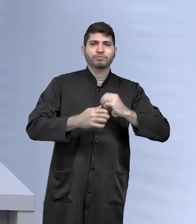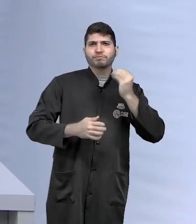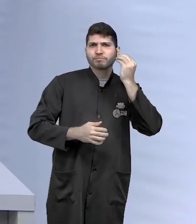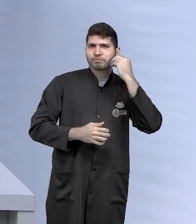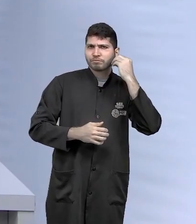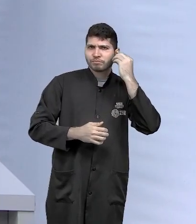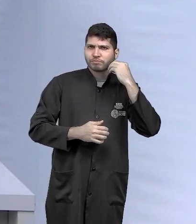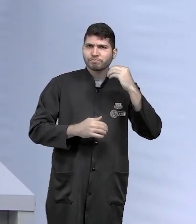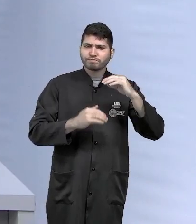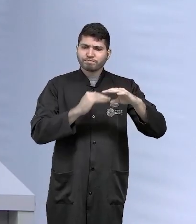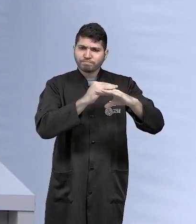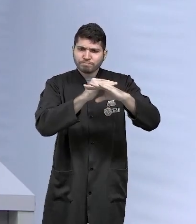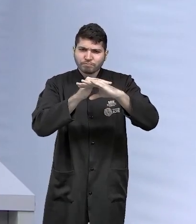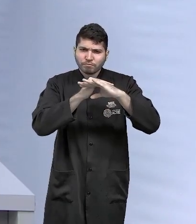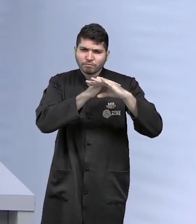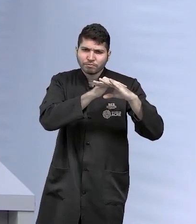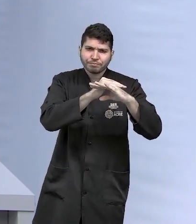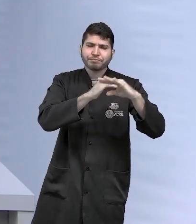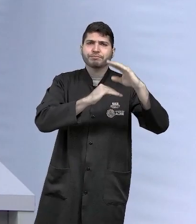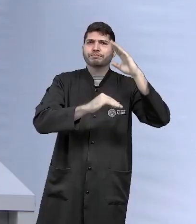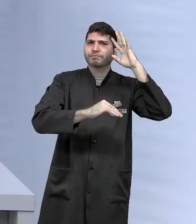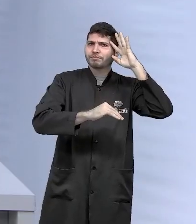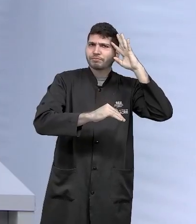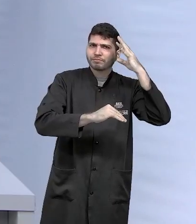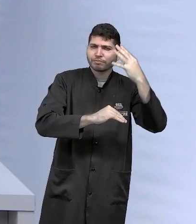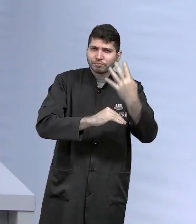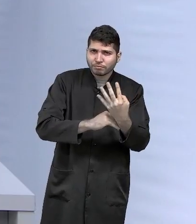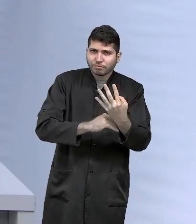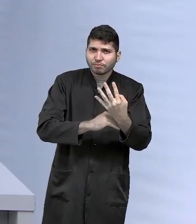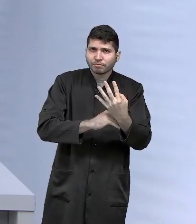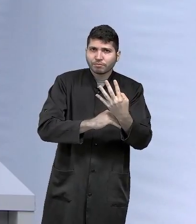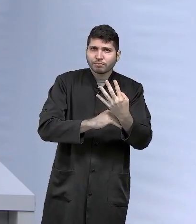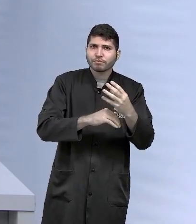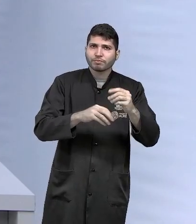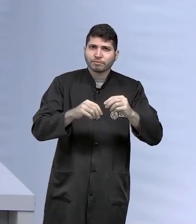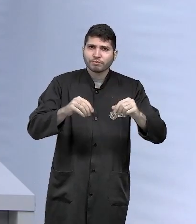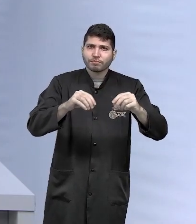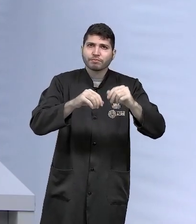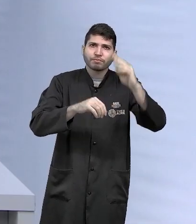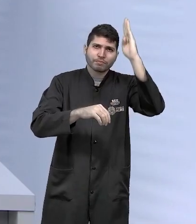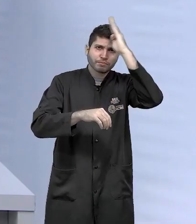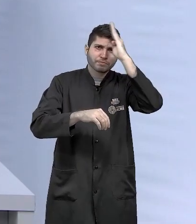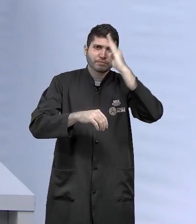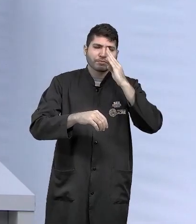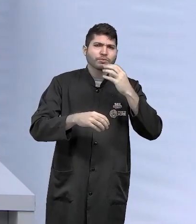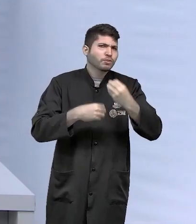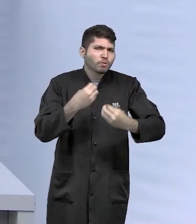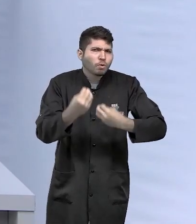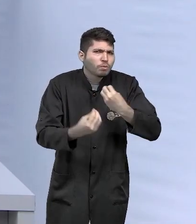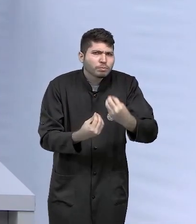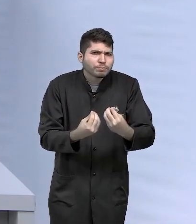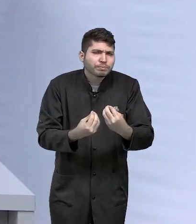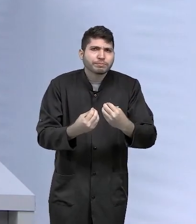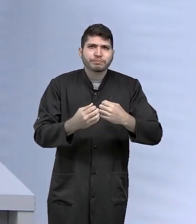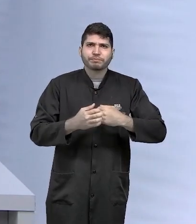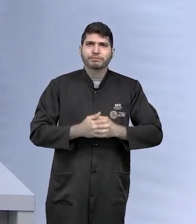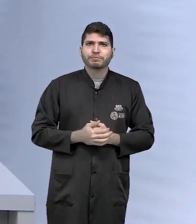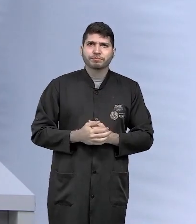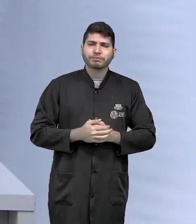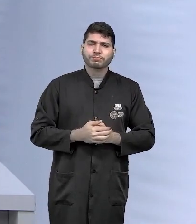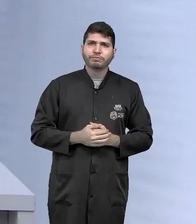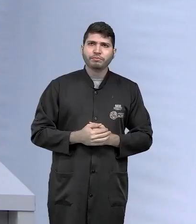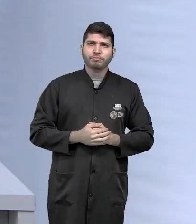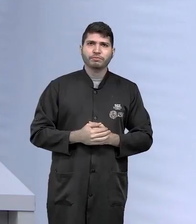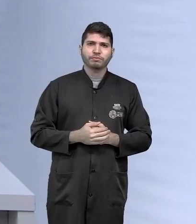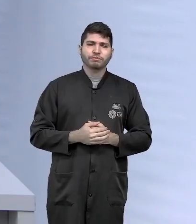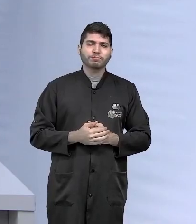de igualdade para resolver essa questão da desigualdade da terra no Brasil. Como que eles tentaram fazer isso? Abordando alguns pontos